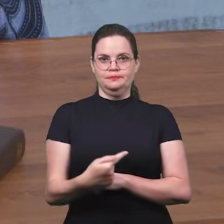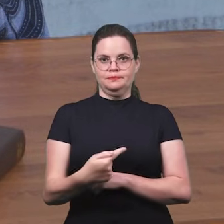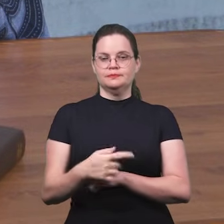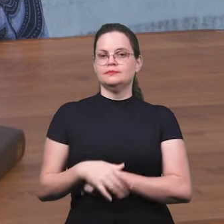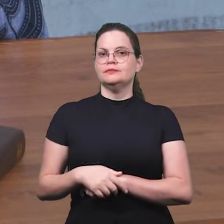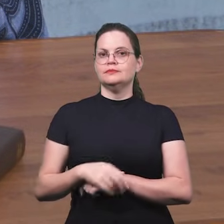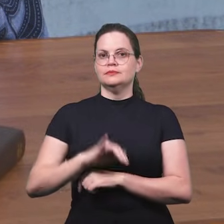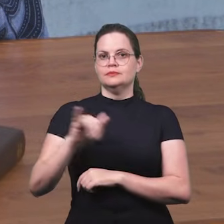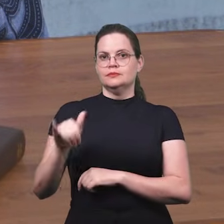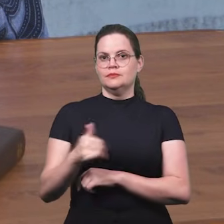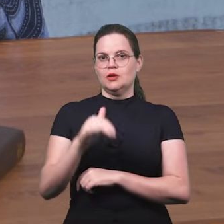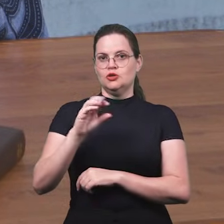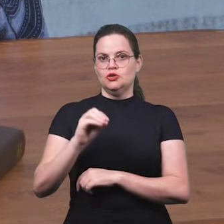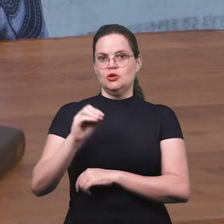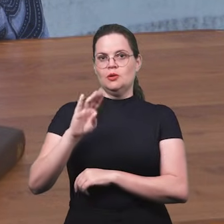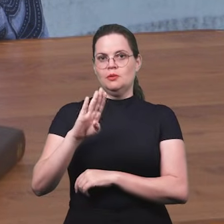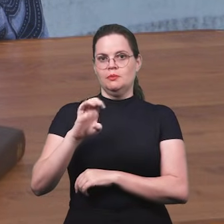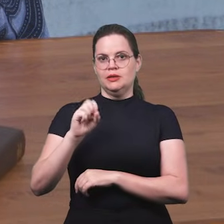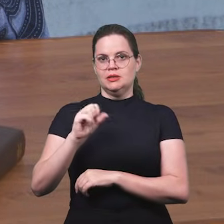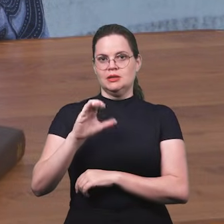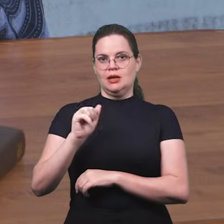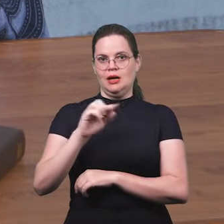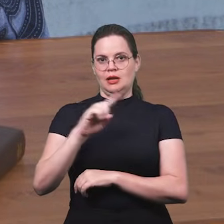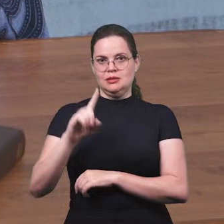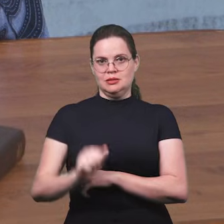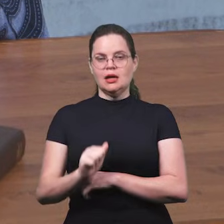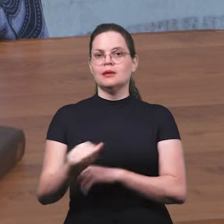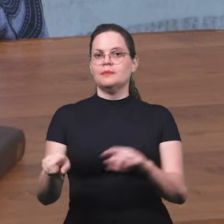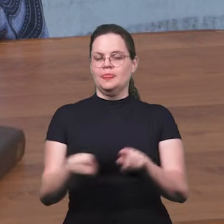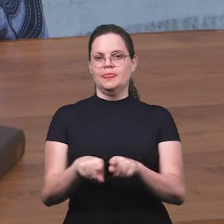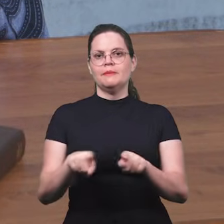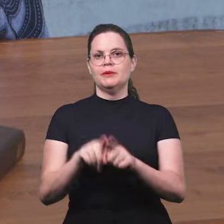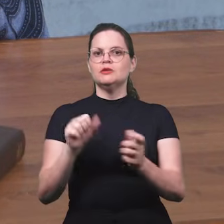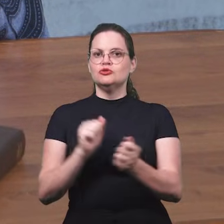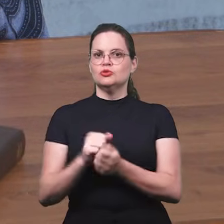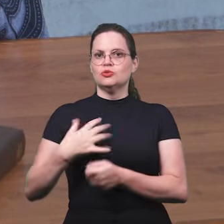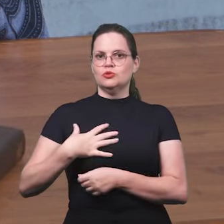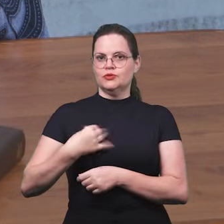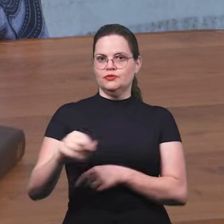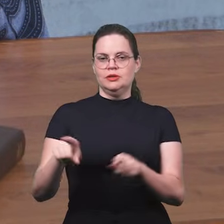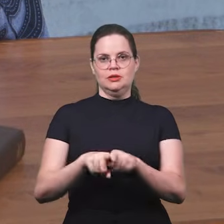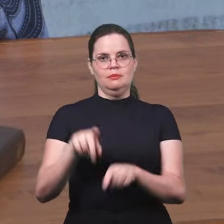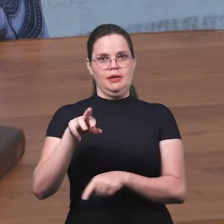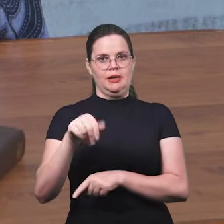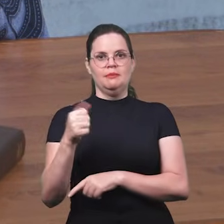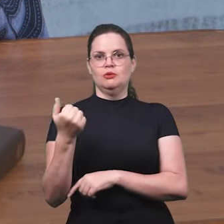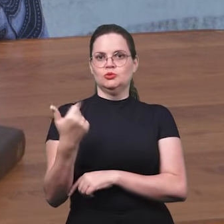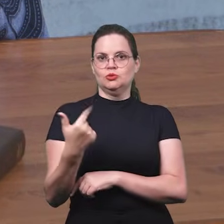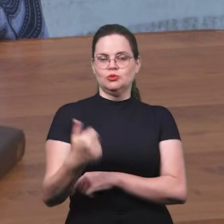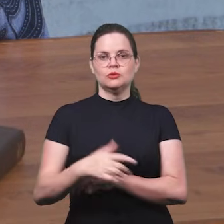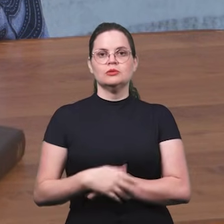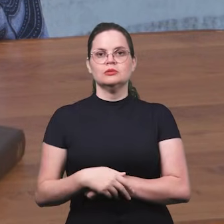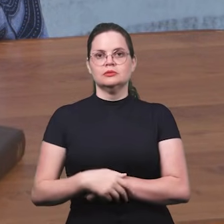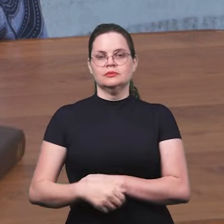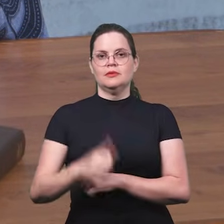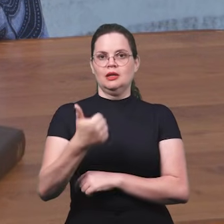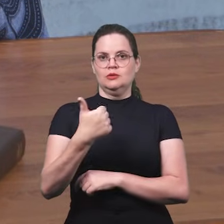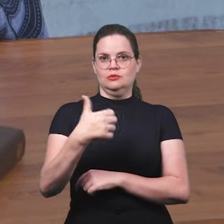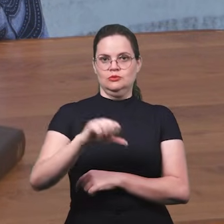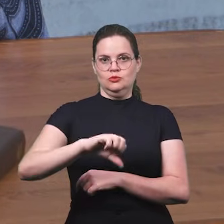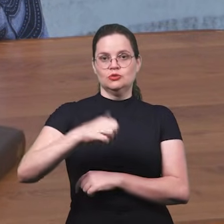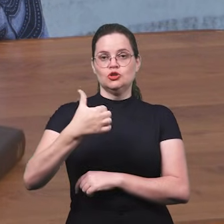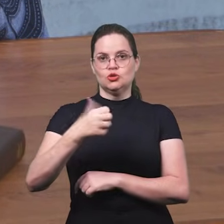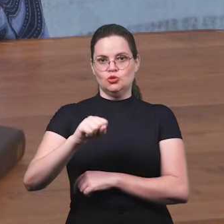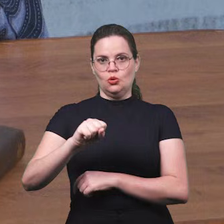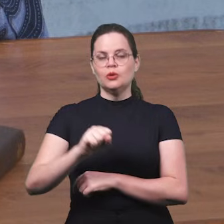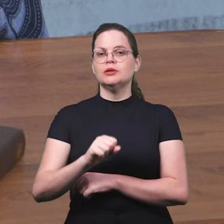a Josbecasa, seus filhos e seus irmãos, 12. A 18ª, a Anani, seus filhos e